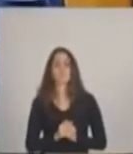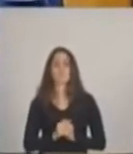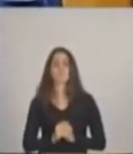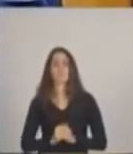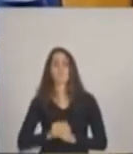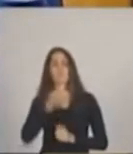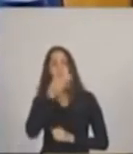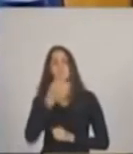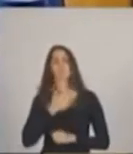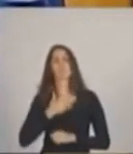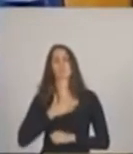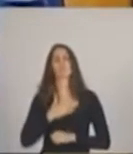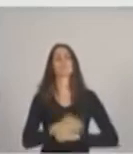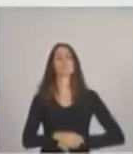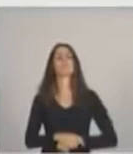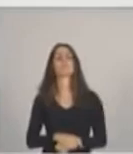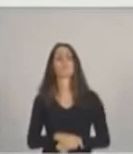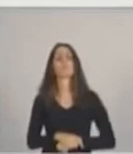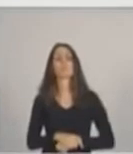É pela ordem. Olha só, deputado Gandini,